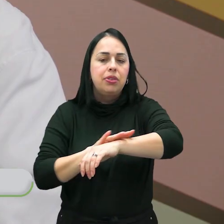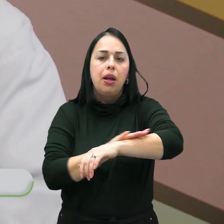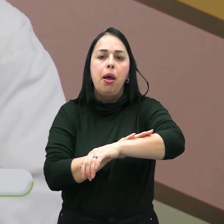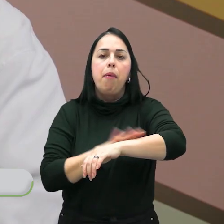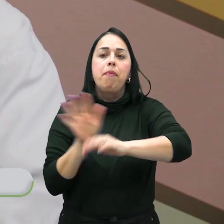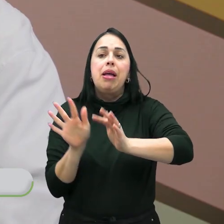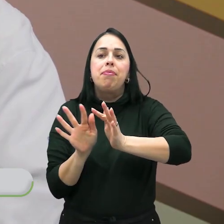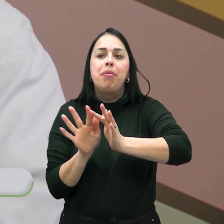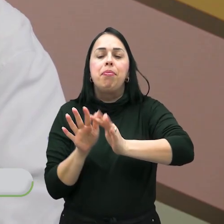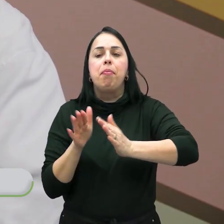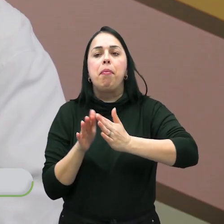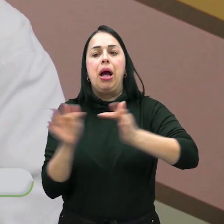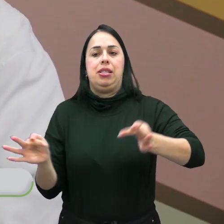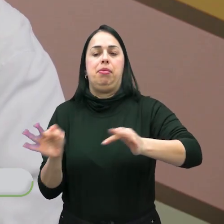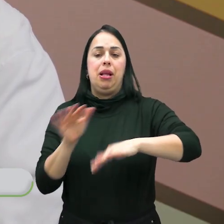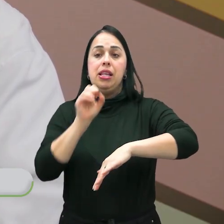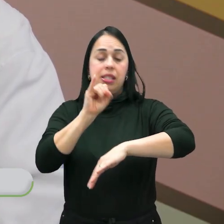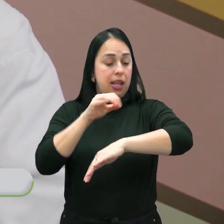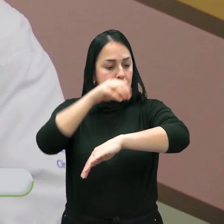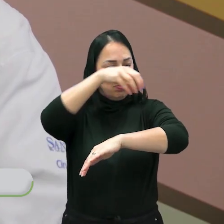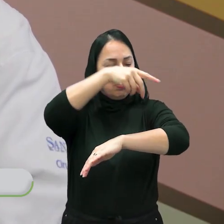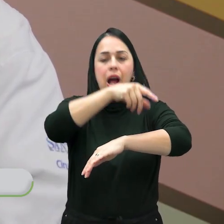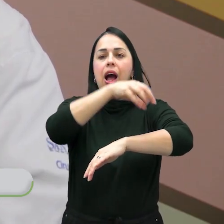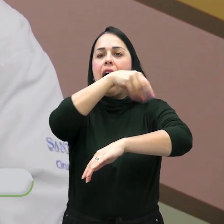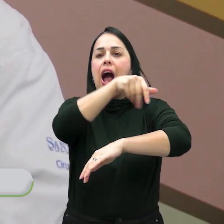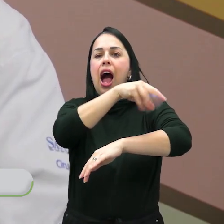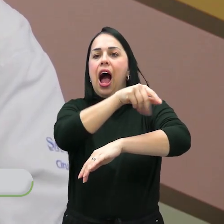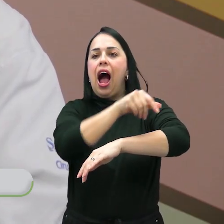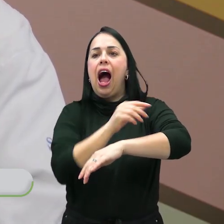que a lesão tende a ser menos profunda se você